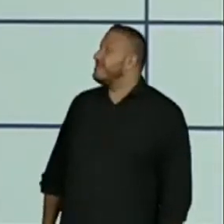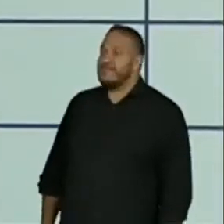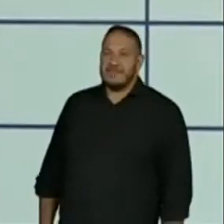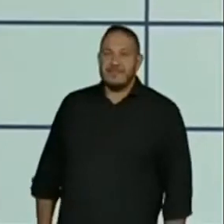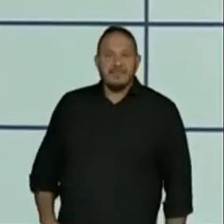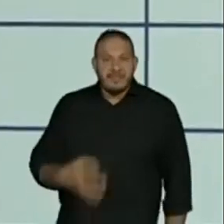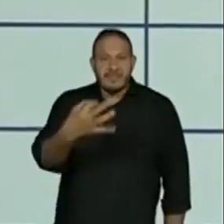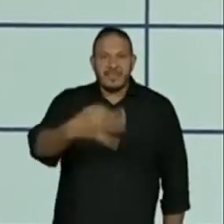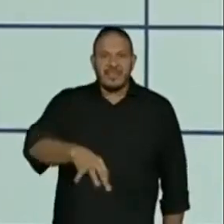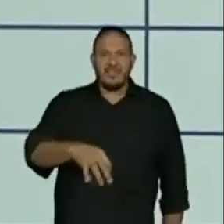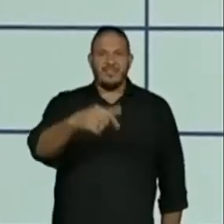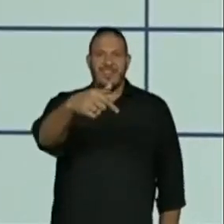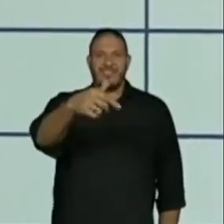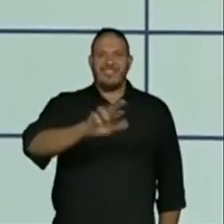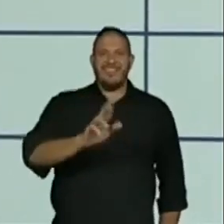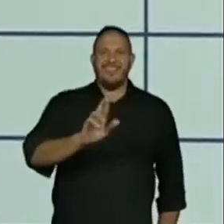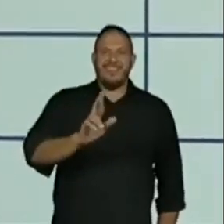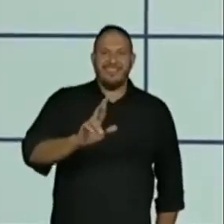R$ 7.